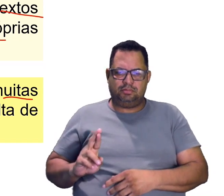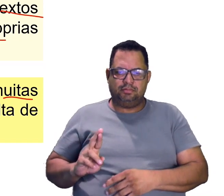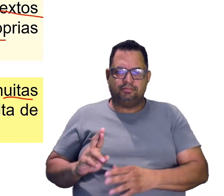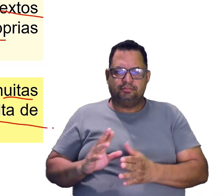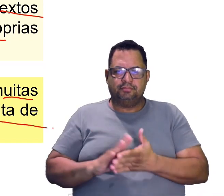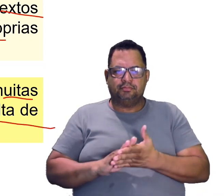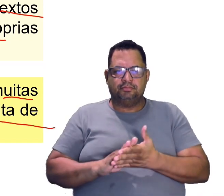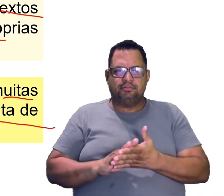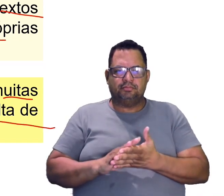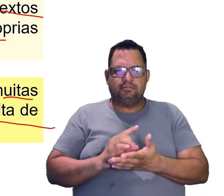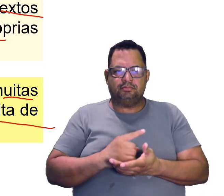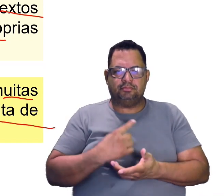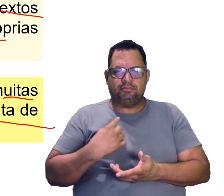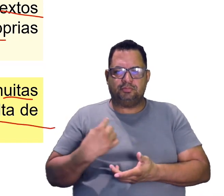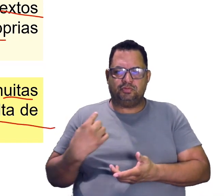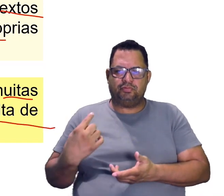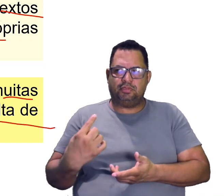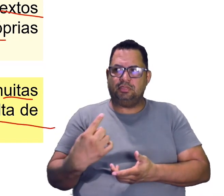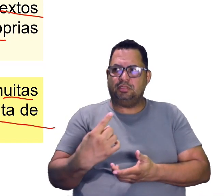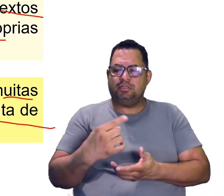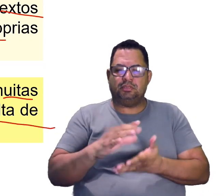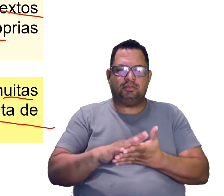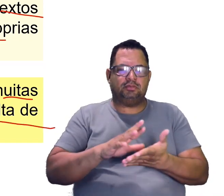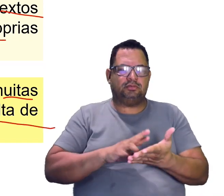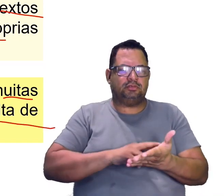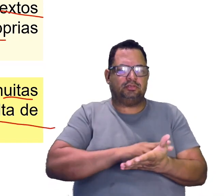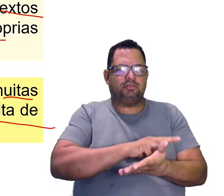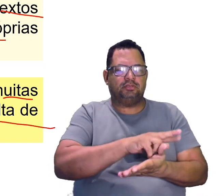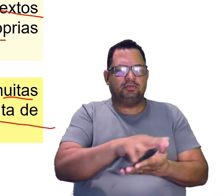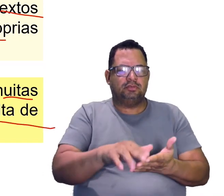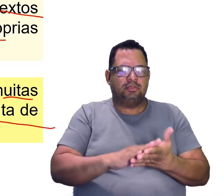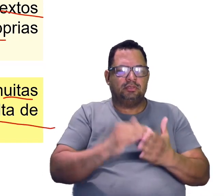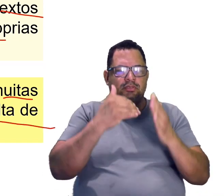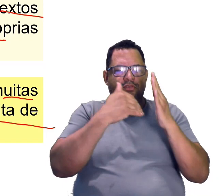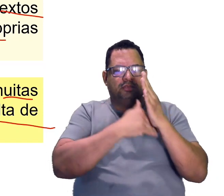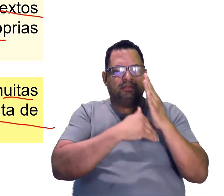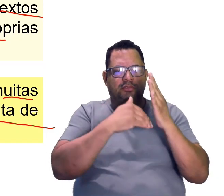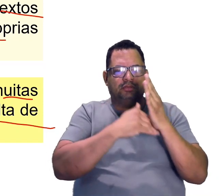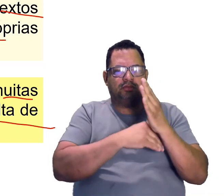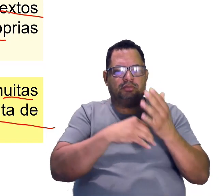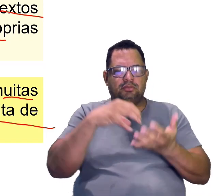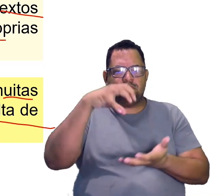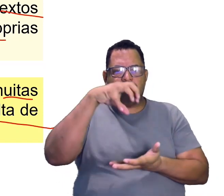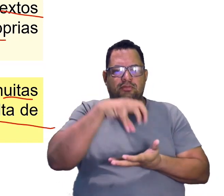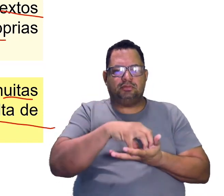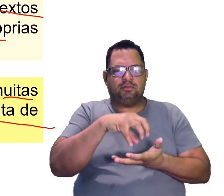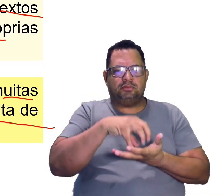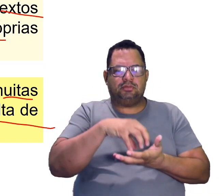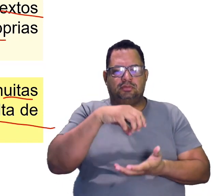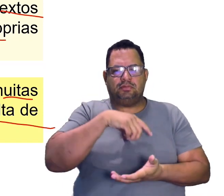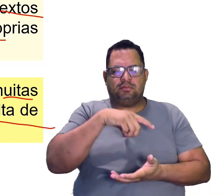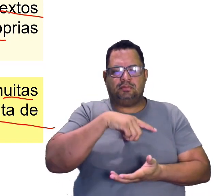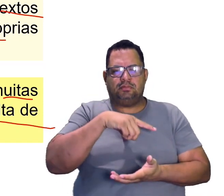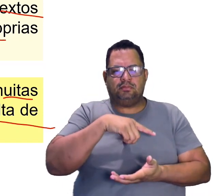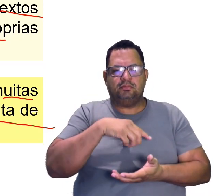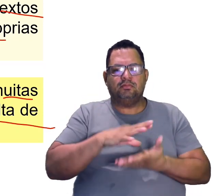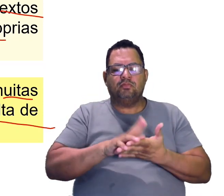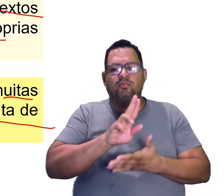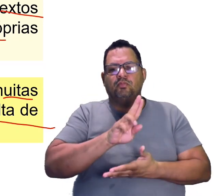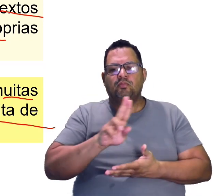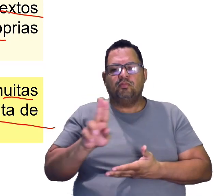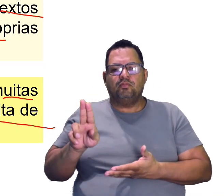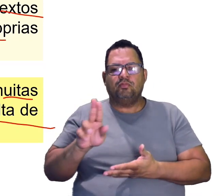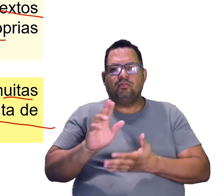e estava em volta de segredos e simbolismo. Tá? Então, com isso, a gente tinha aí o que chamamos